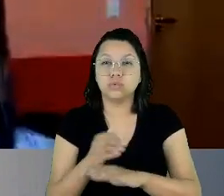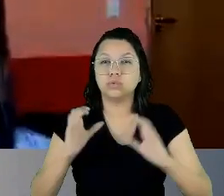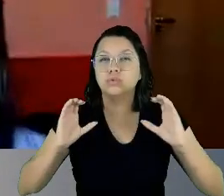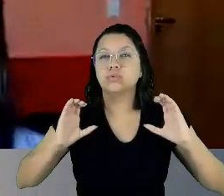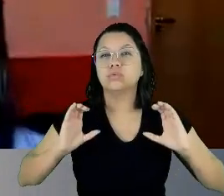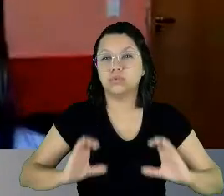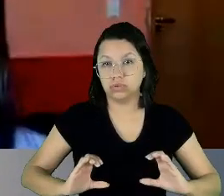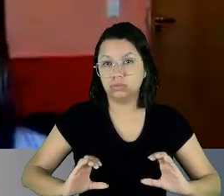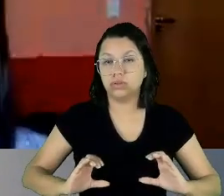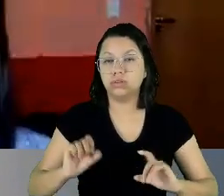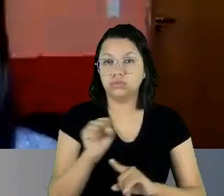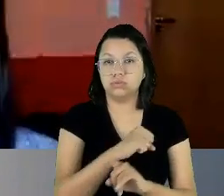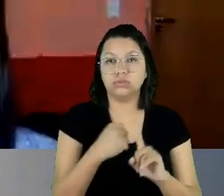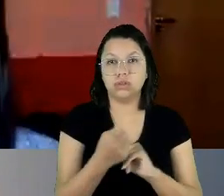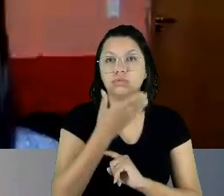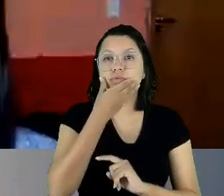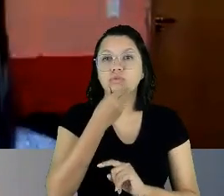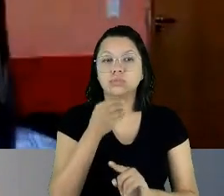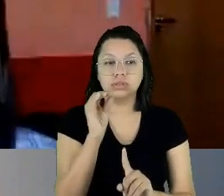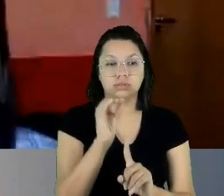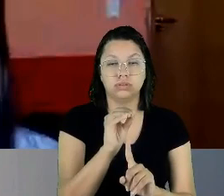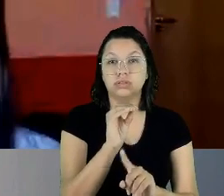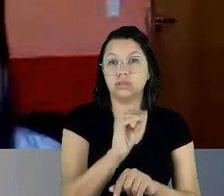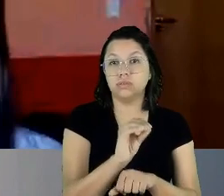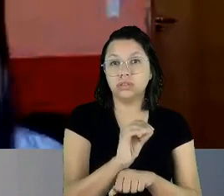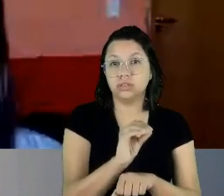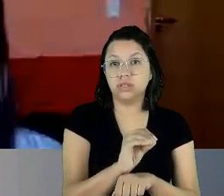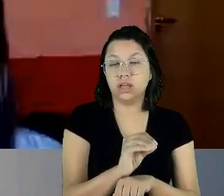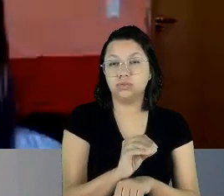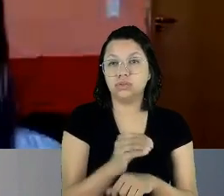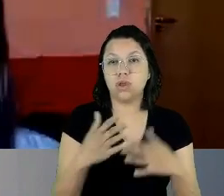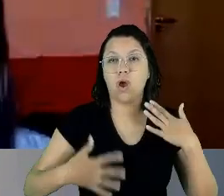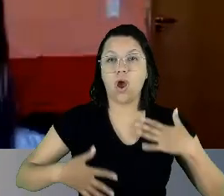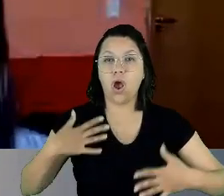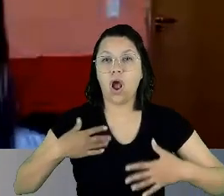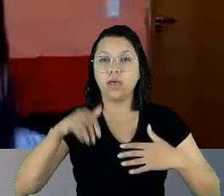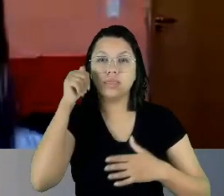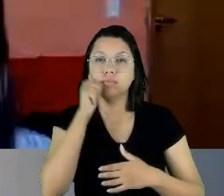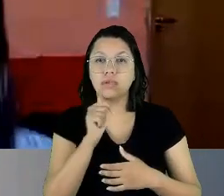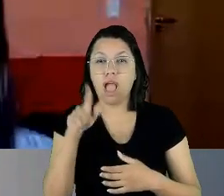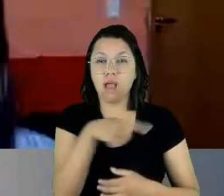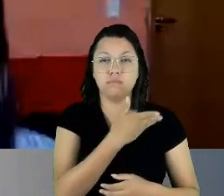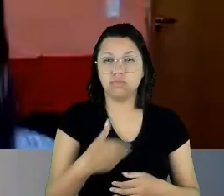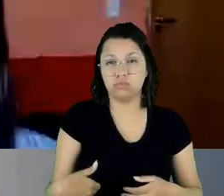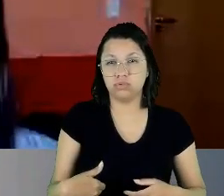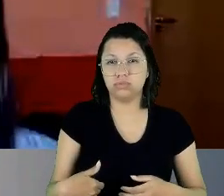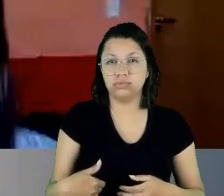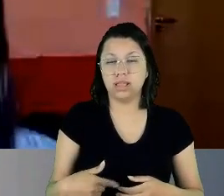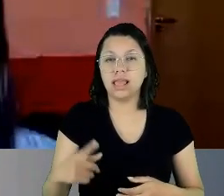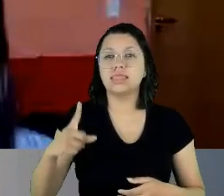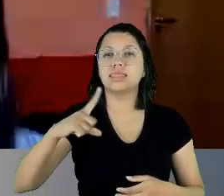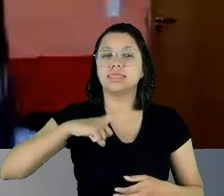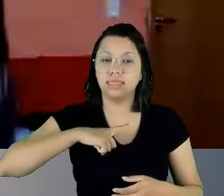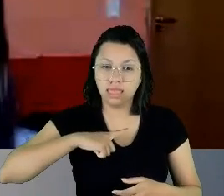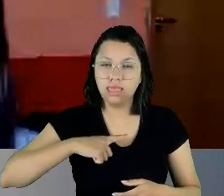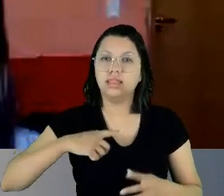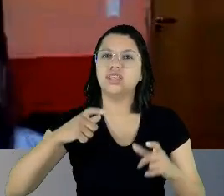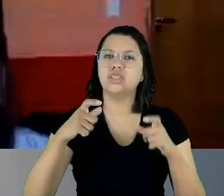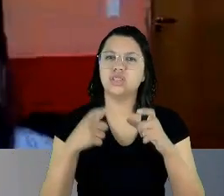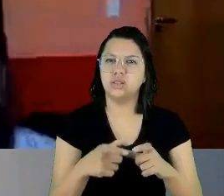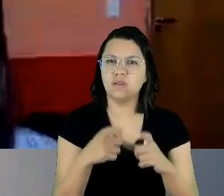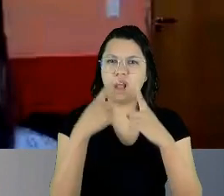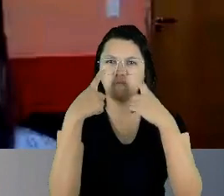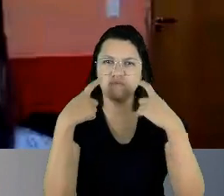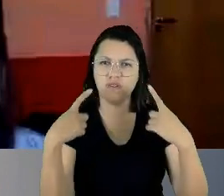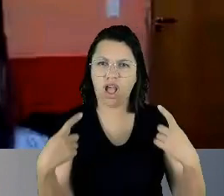social. Os homens, eles são ensinados que o corpo das mulheres é público. E mais do que isso, que eles têm que ter esse lugar